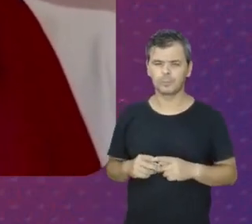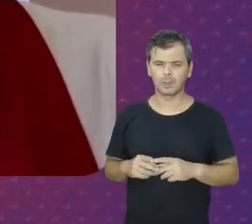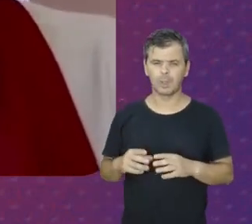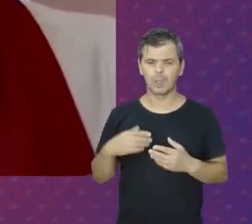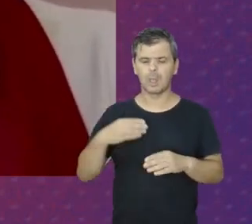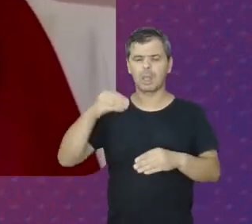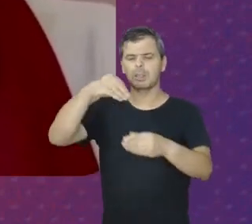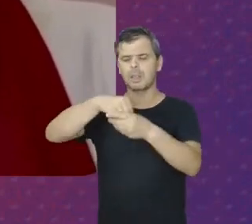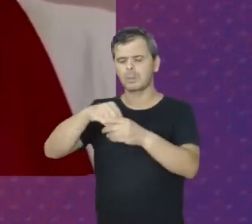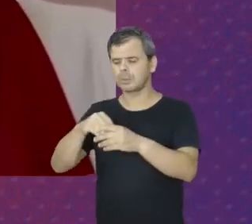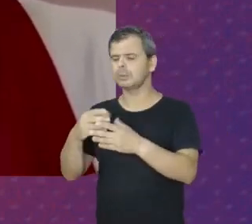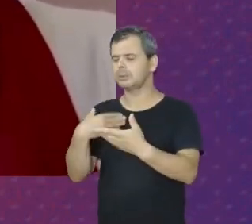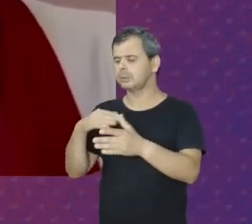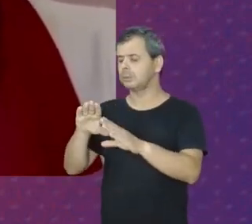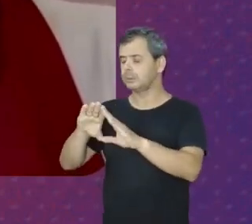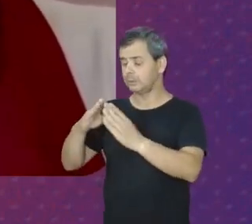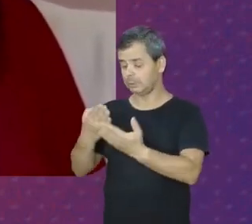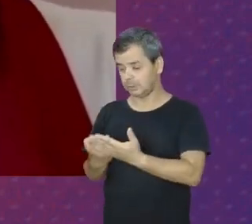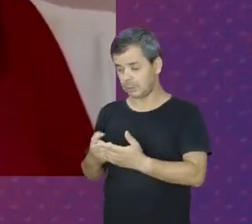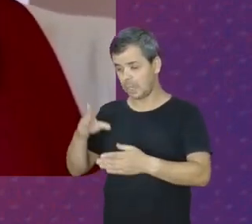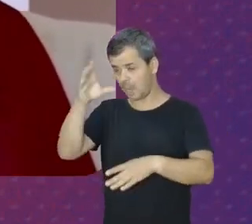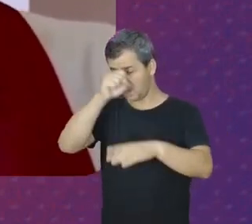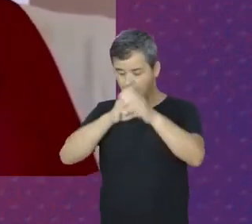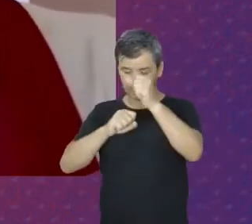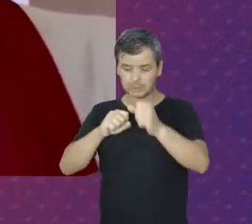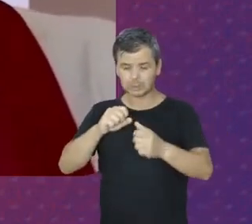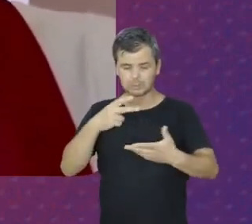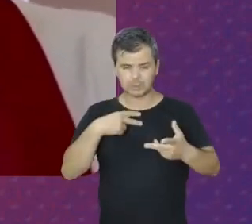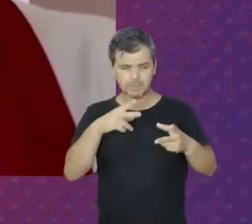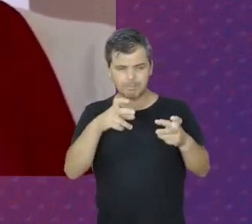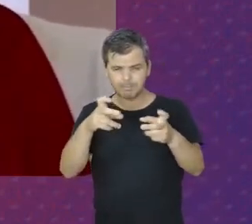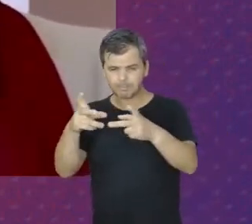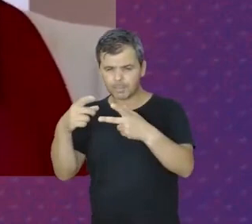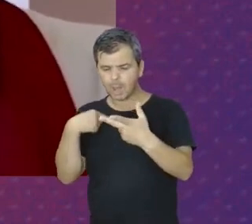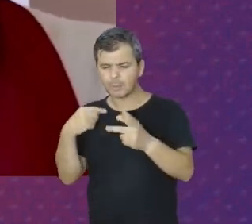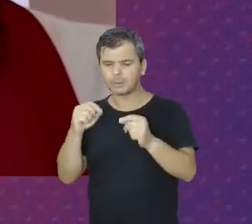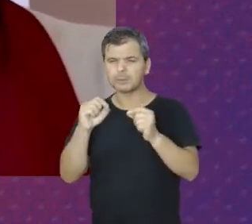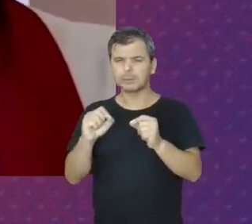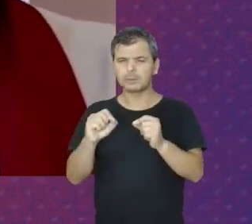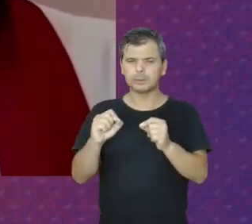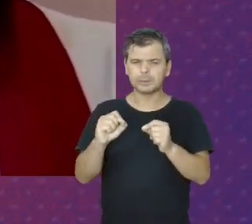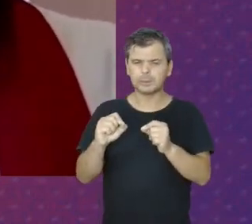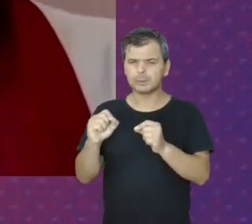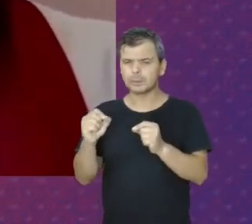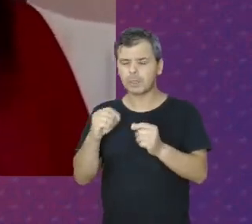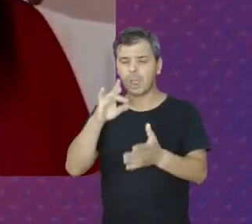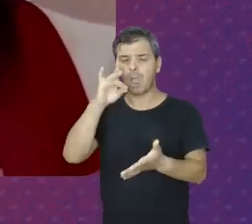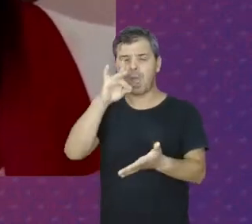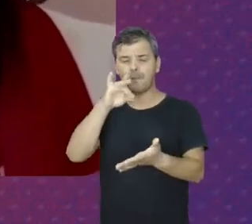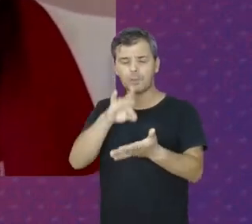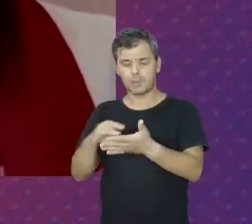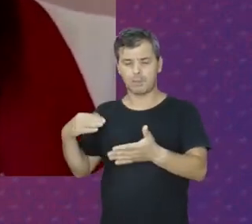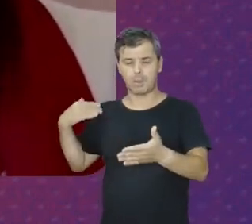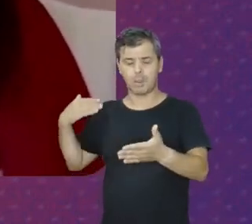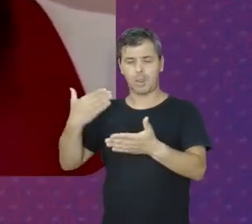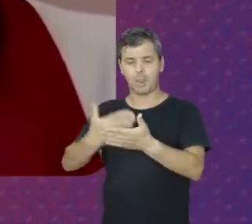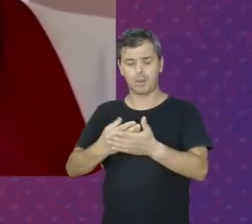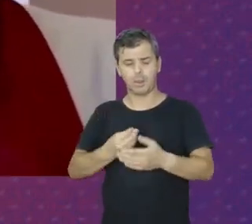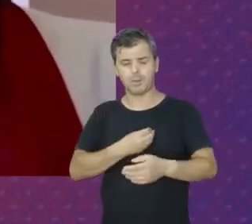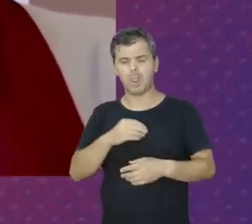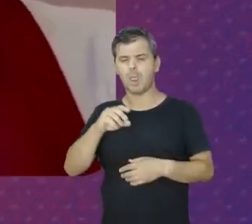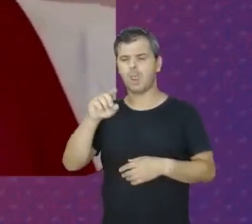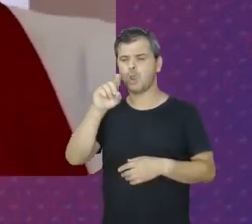dentro da escola, de aprender, de leituras que possam contar a verdadeira história de Zumbi